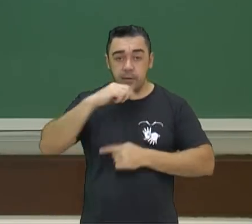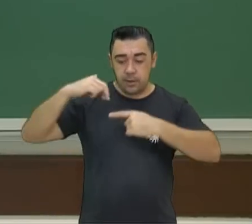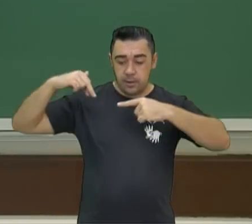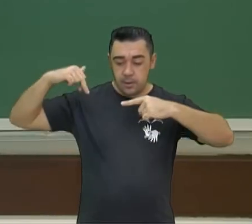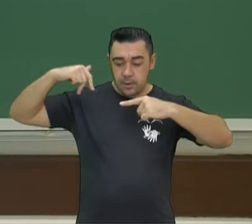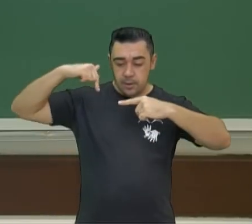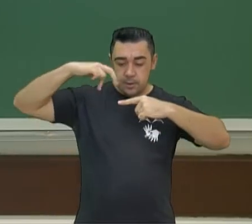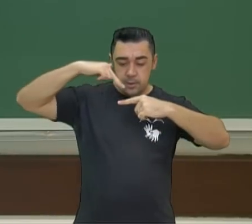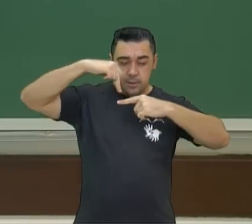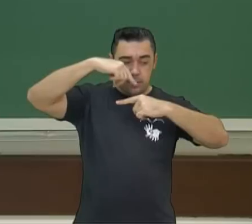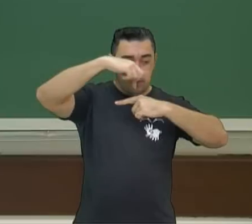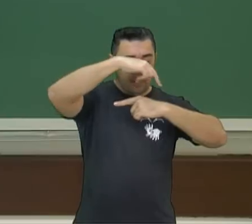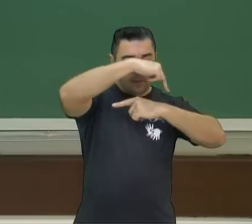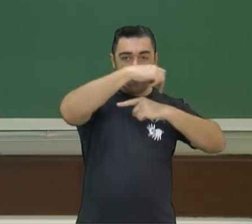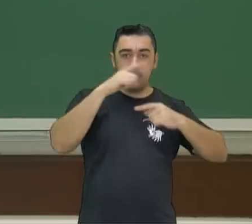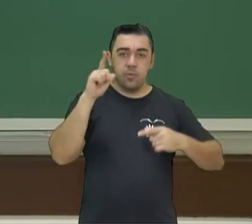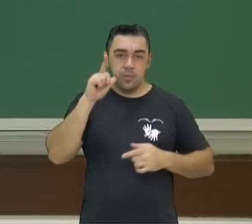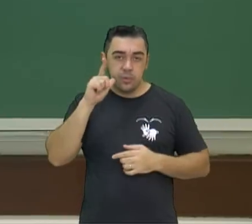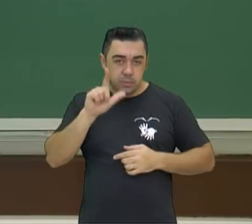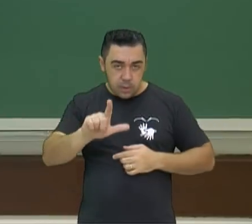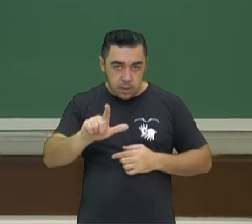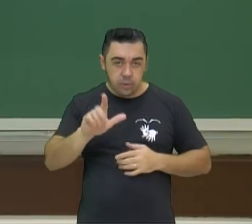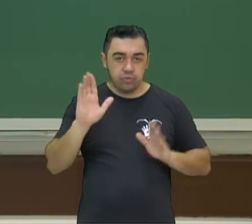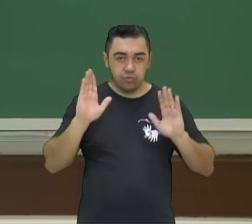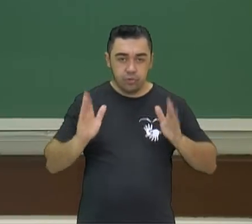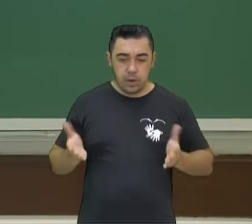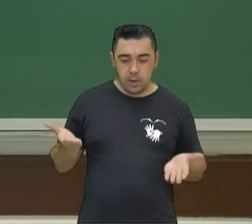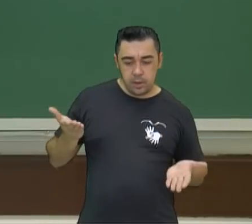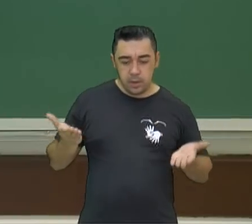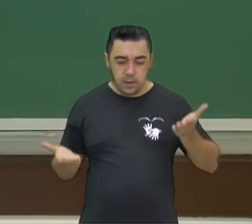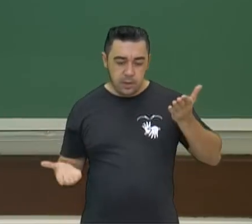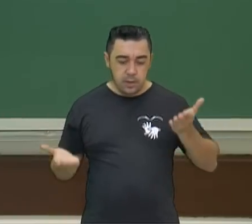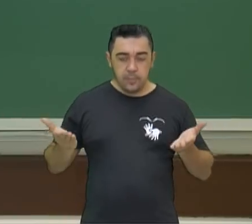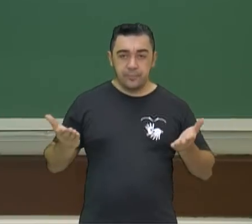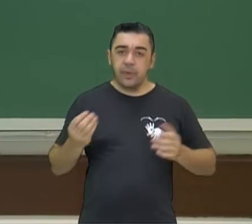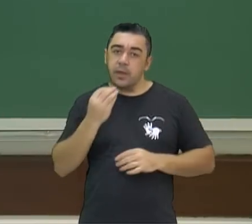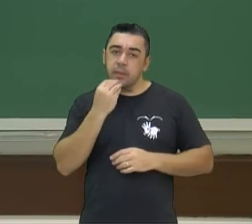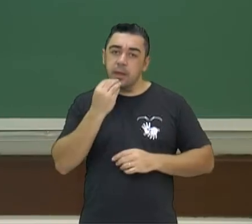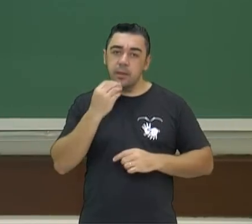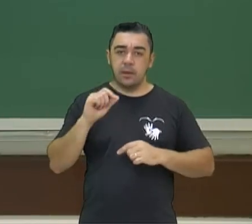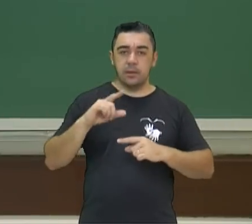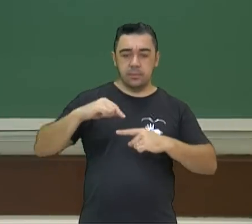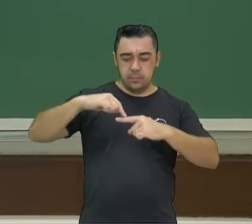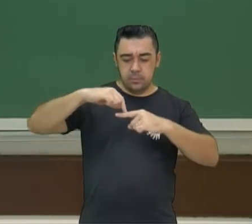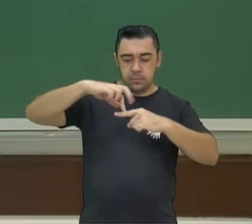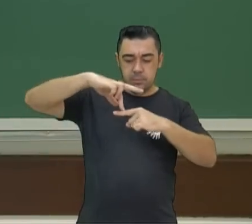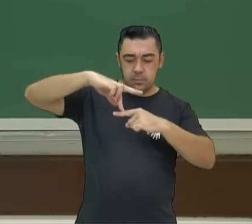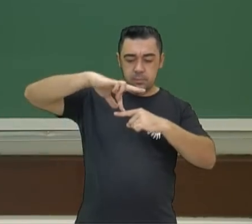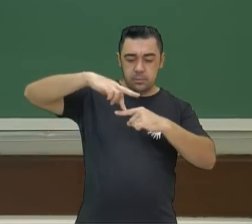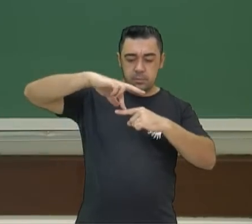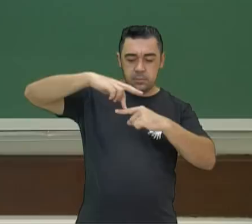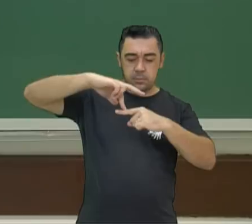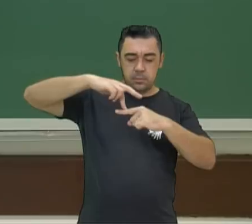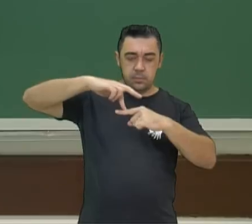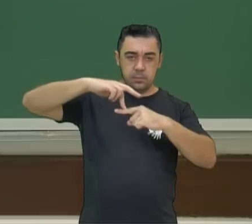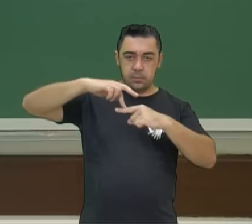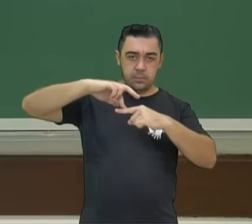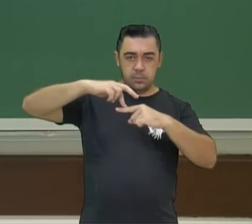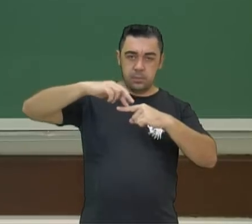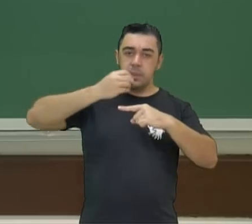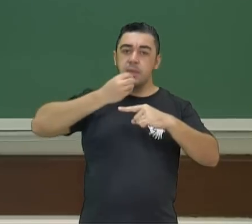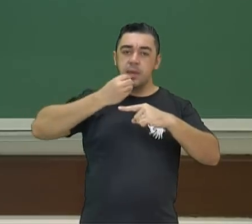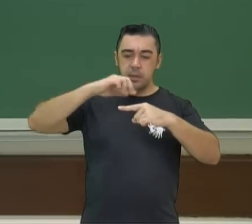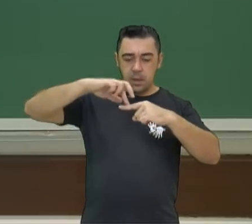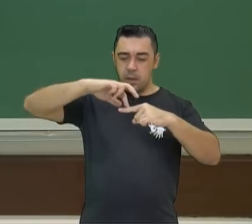já adquiriu essa desenvoltura do equilíbrio, já começa a fazer, tirar um pé, tira o outro, já